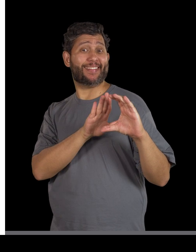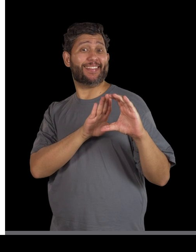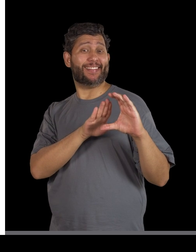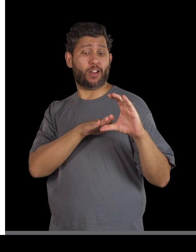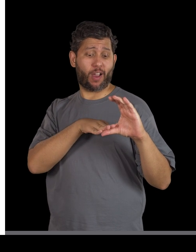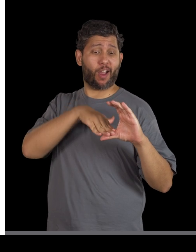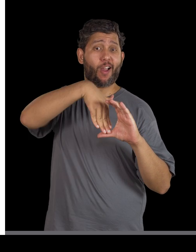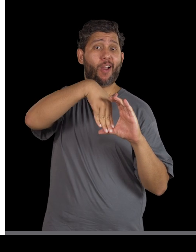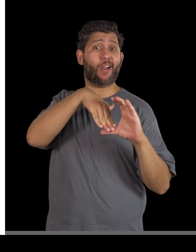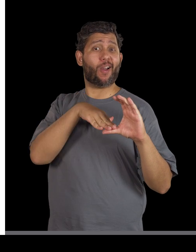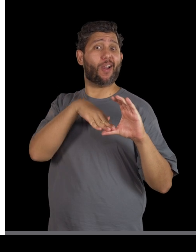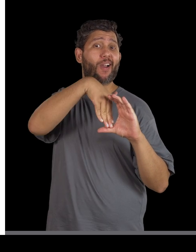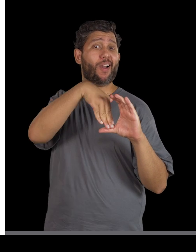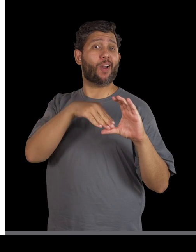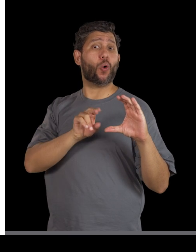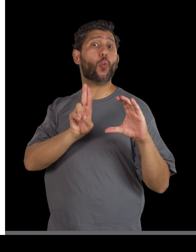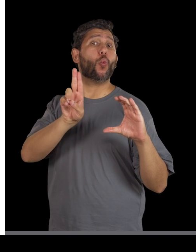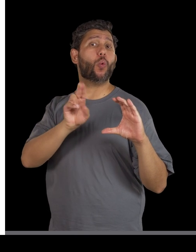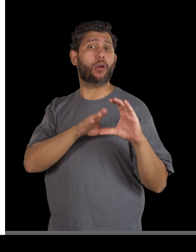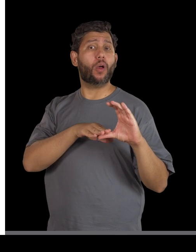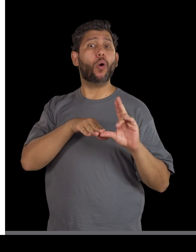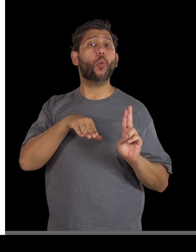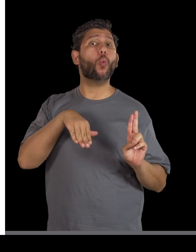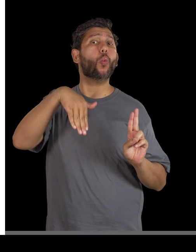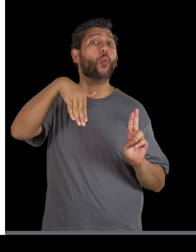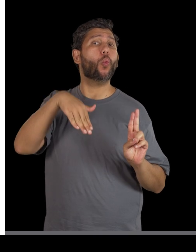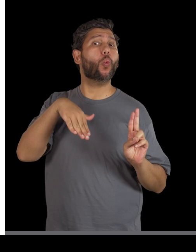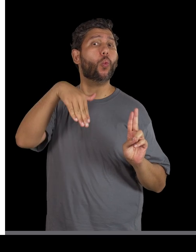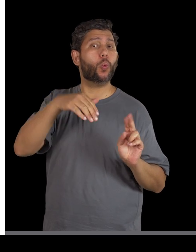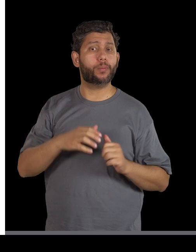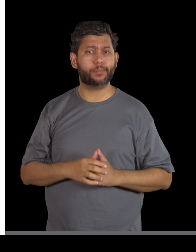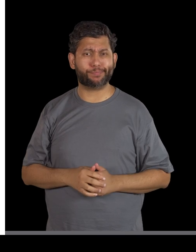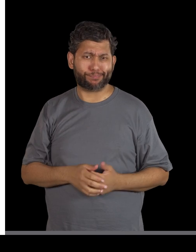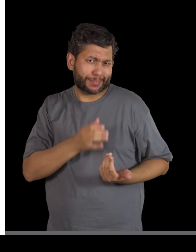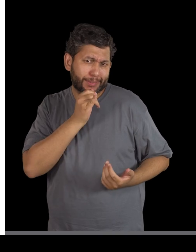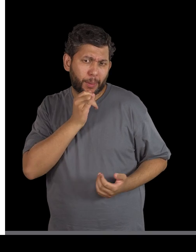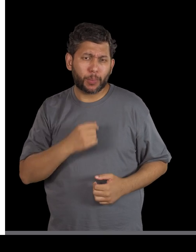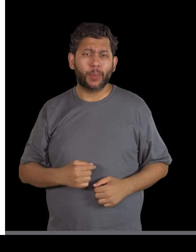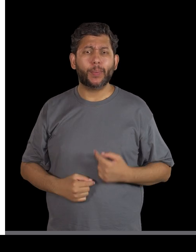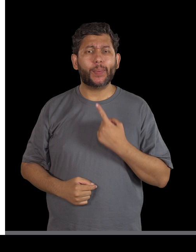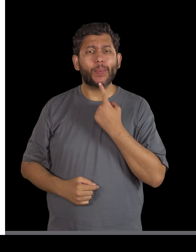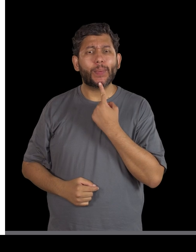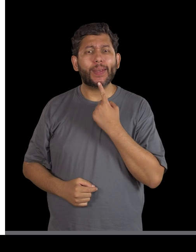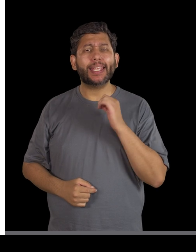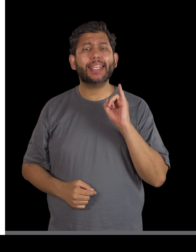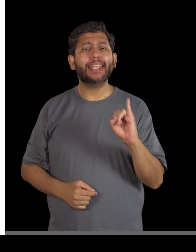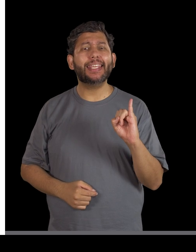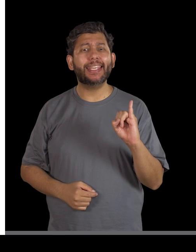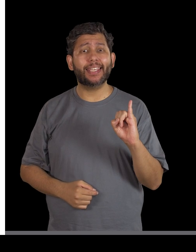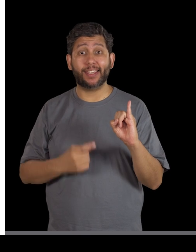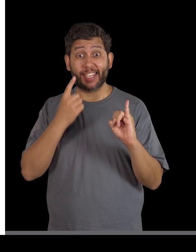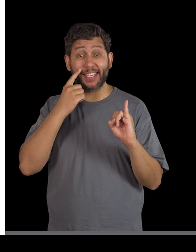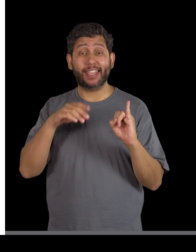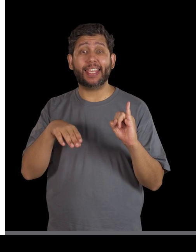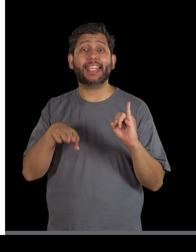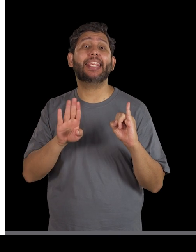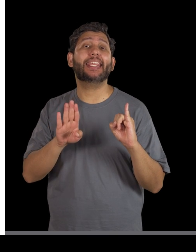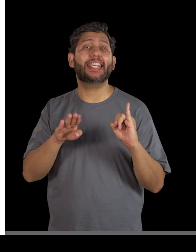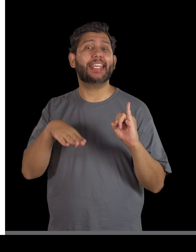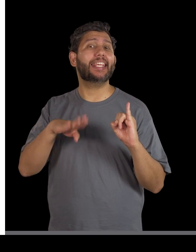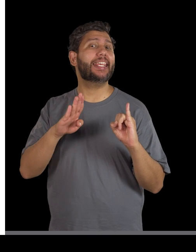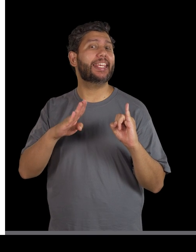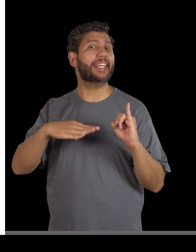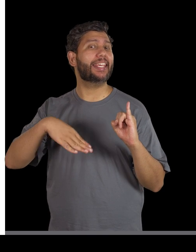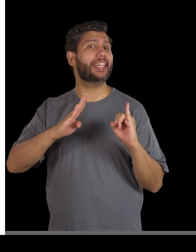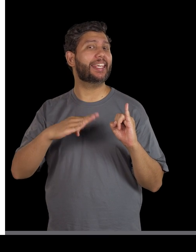vai levantar. U. Agora, quando você faz um I, o I, a língua também levanta, mas o que levanta é a parte frontal dela. Então,